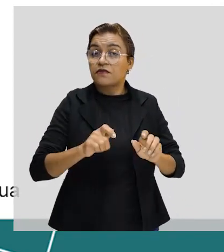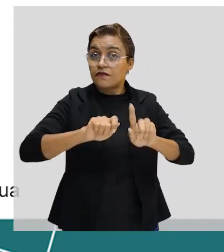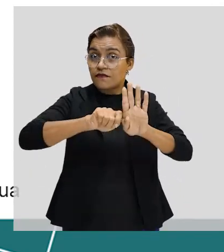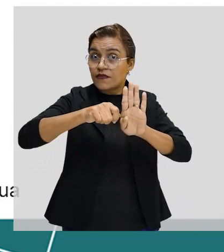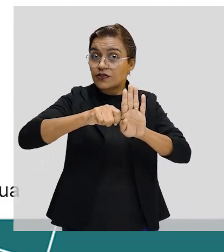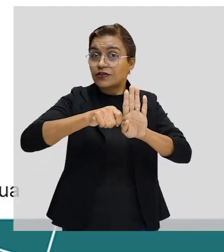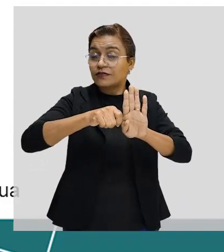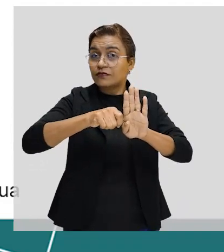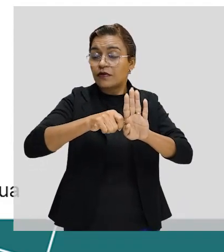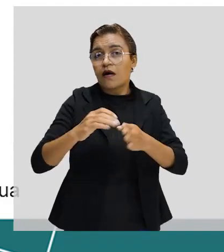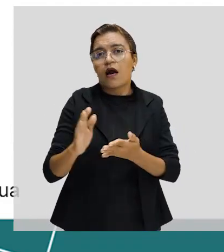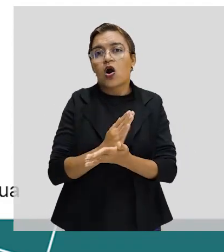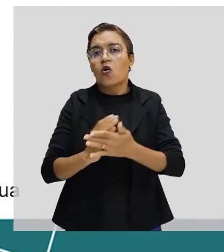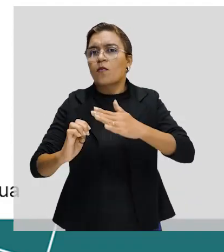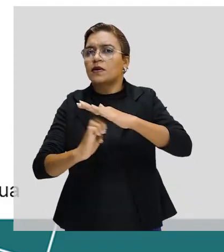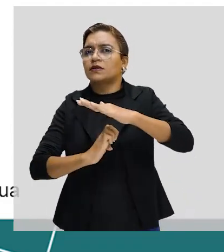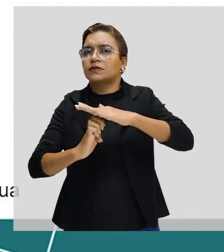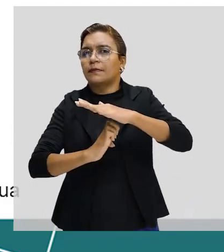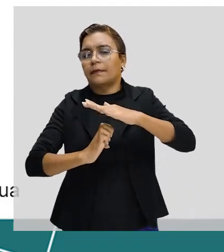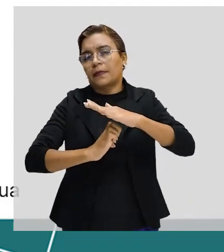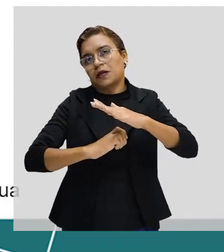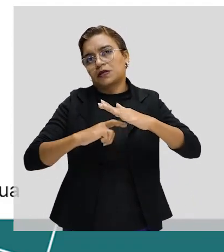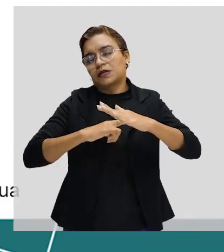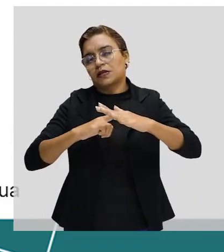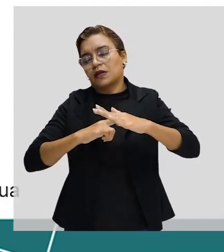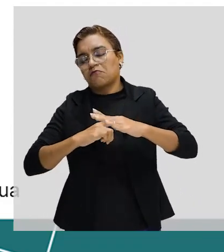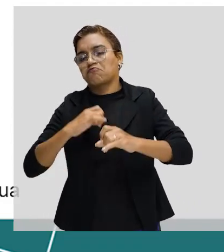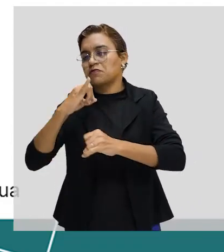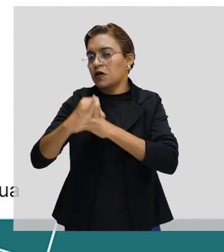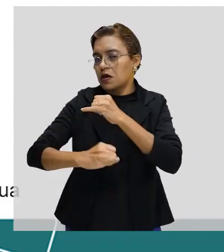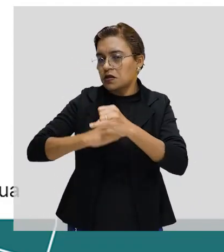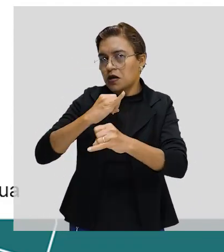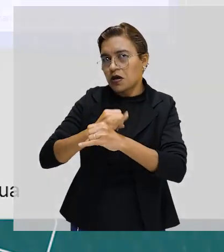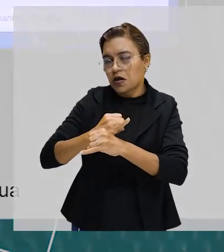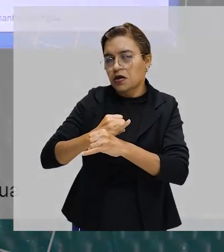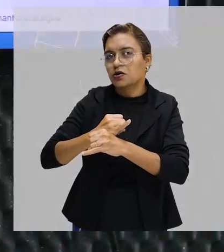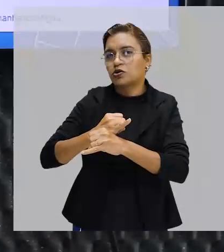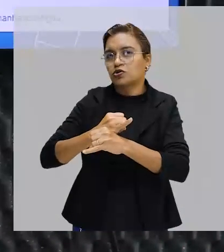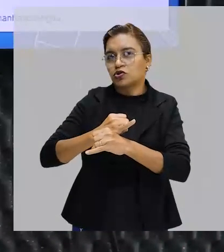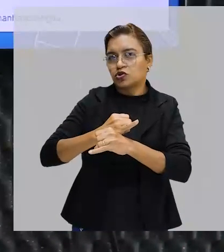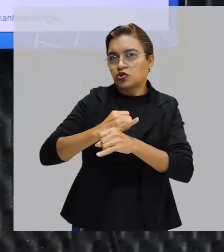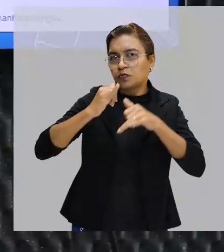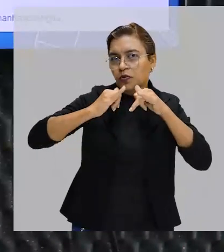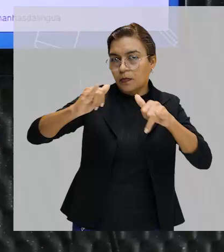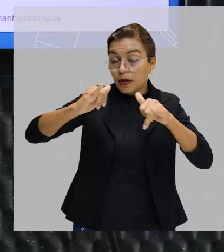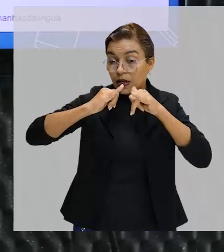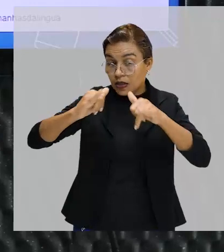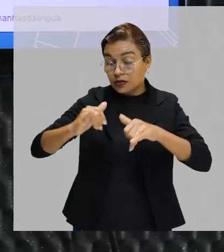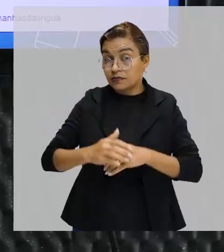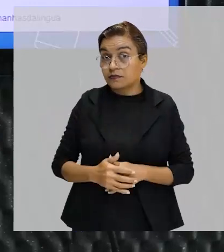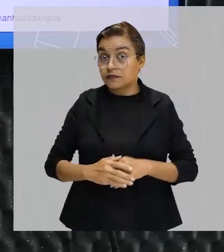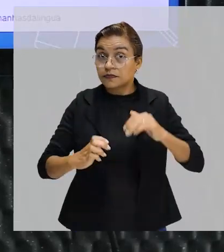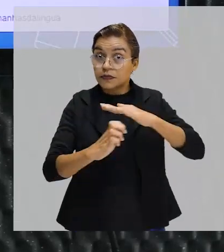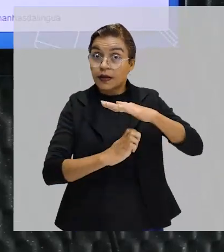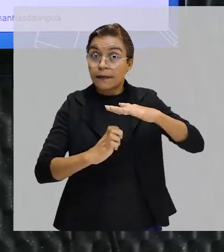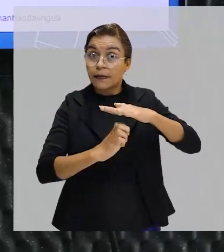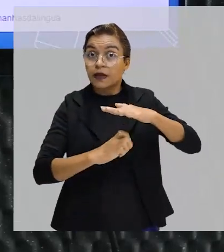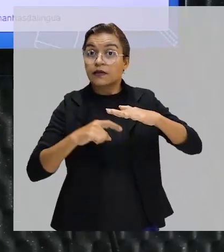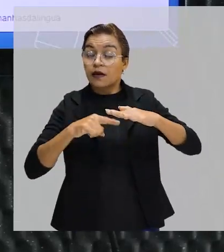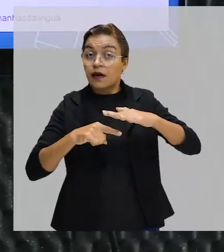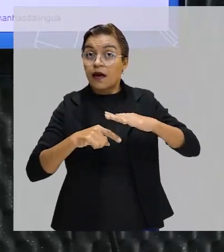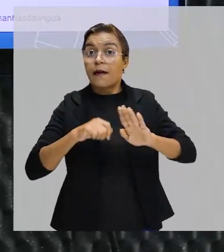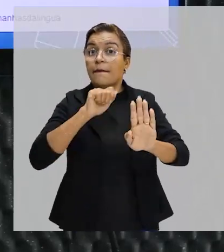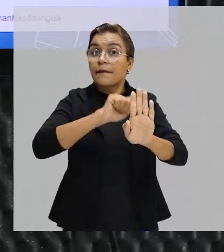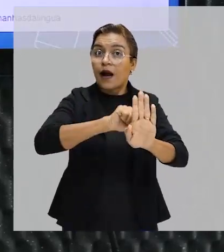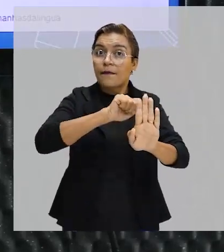E algumas empresas, elas trabalham fazendo vendas pela internet ou por telefone, e no caso, a empresa deles, a propaganda é de porta